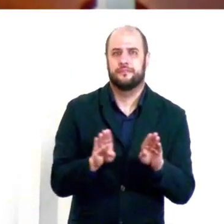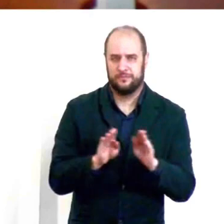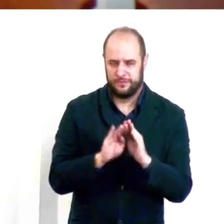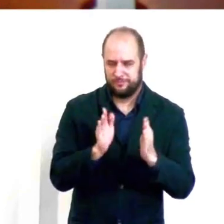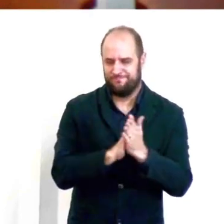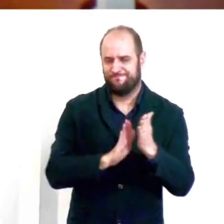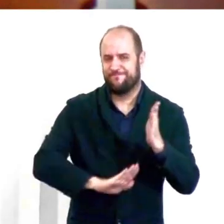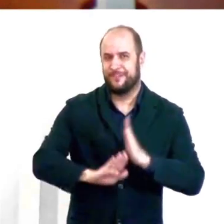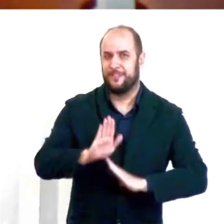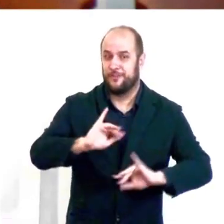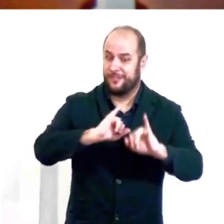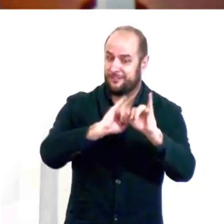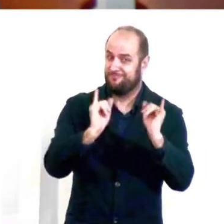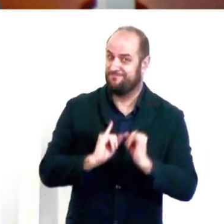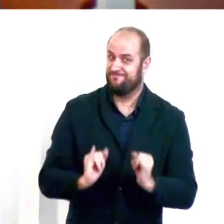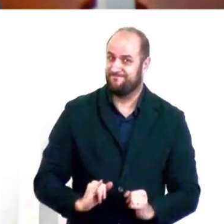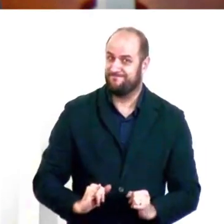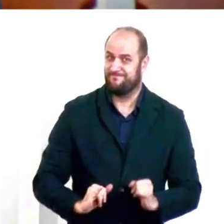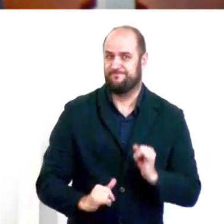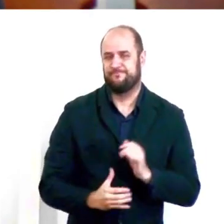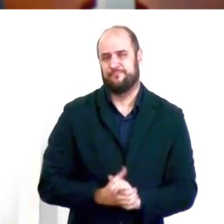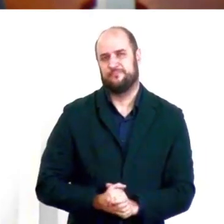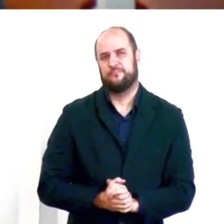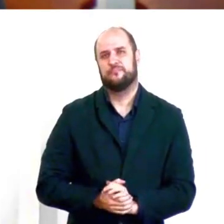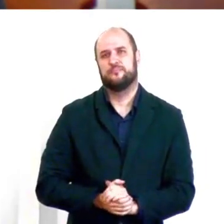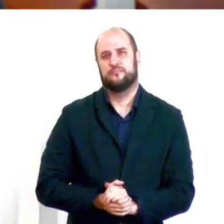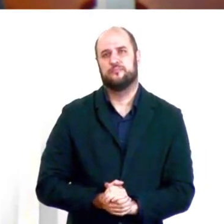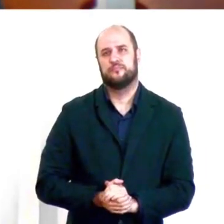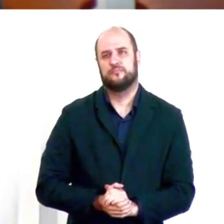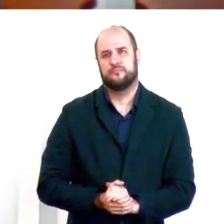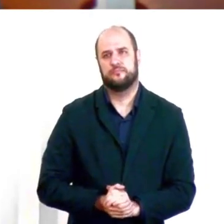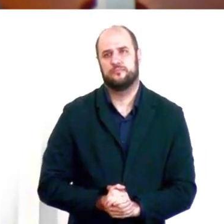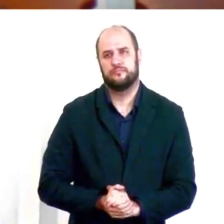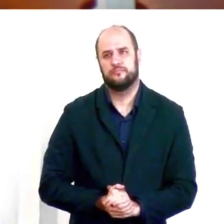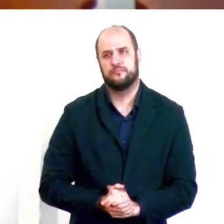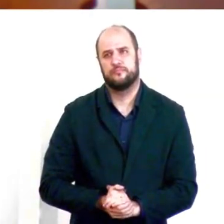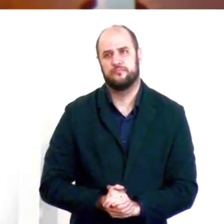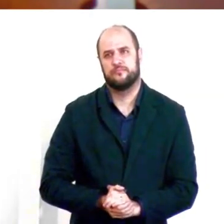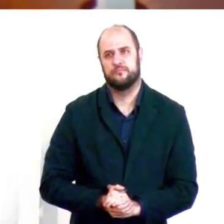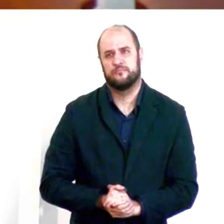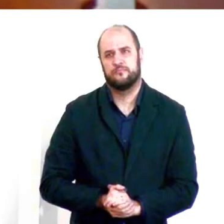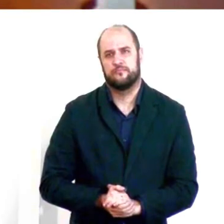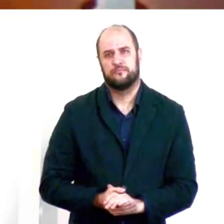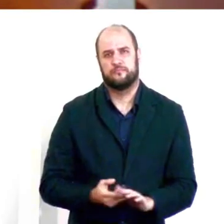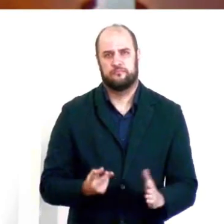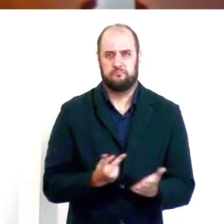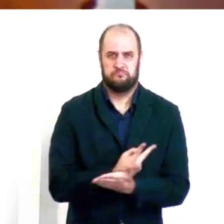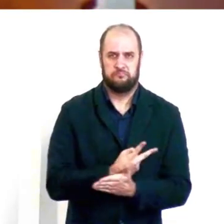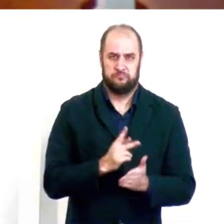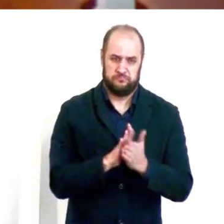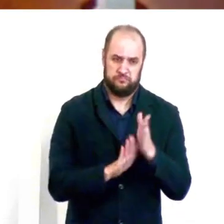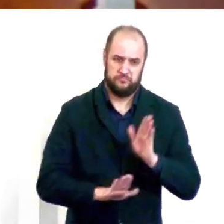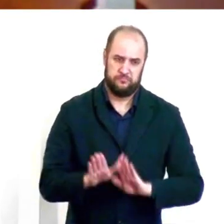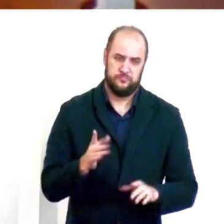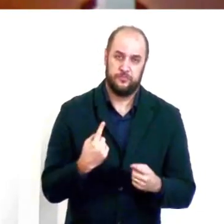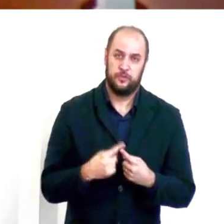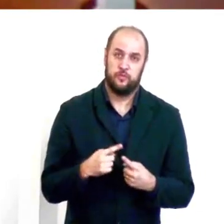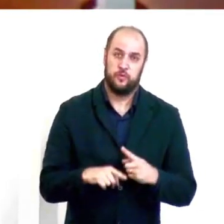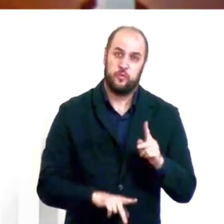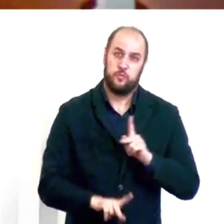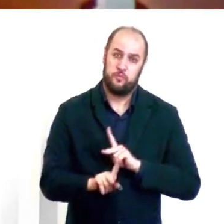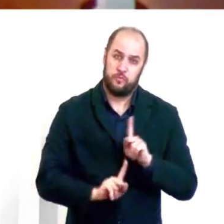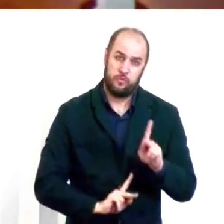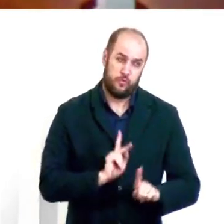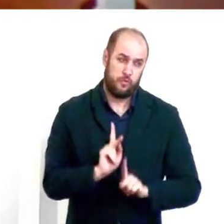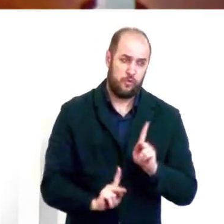a outros deuses, e não necessariamente o único verdadeiro Deus. Porque é esse povo que